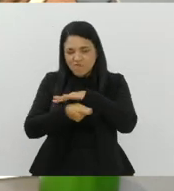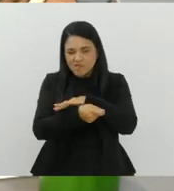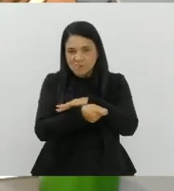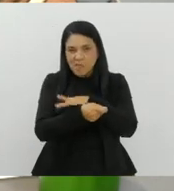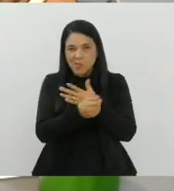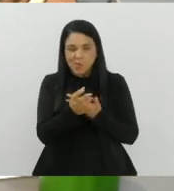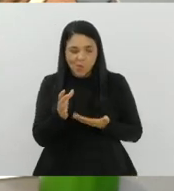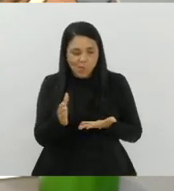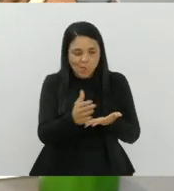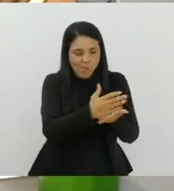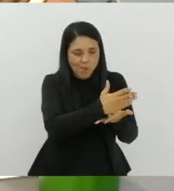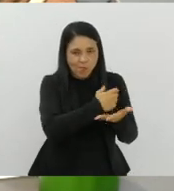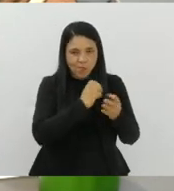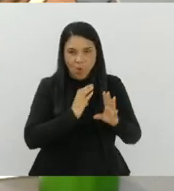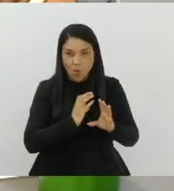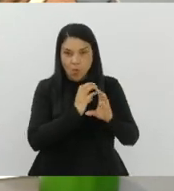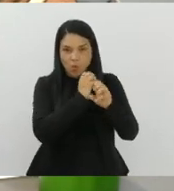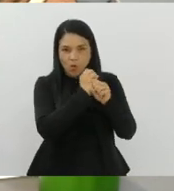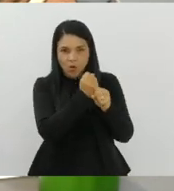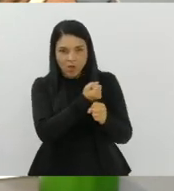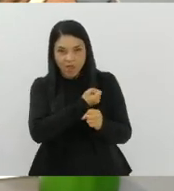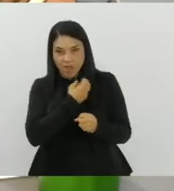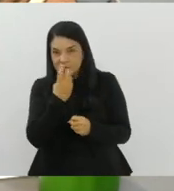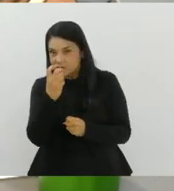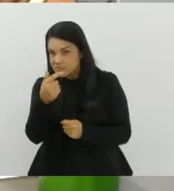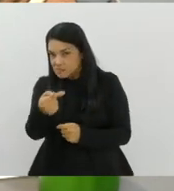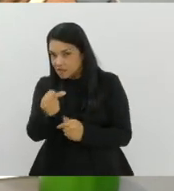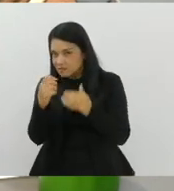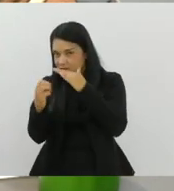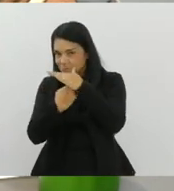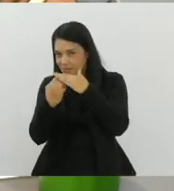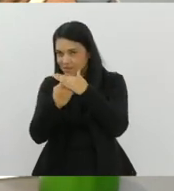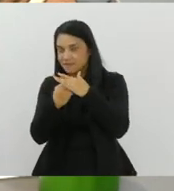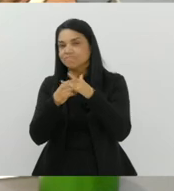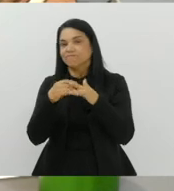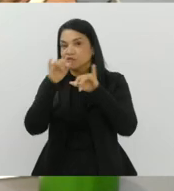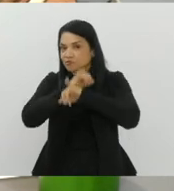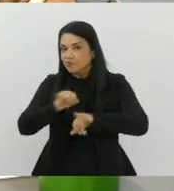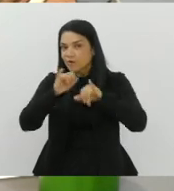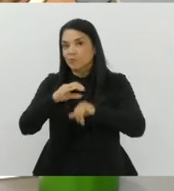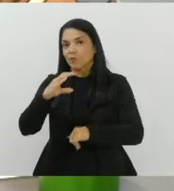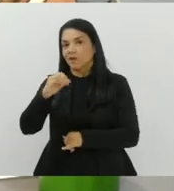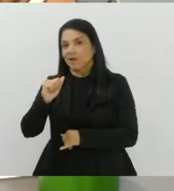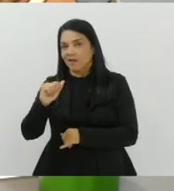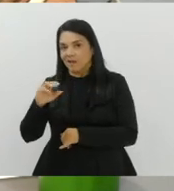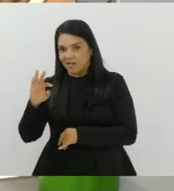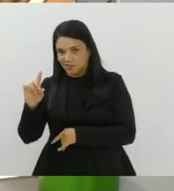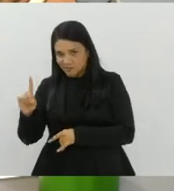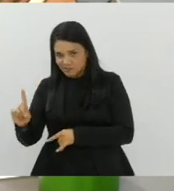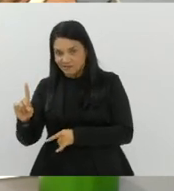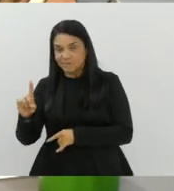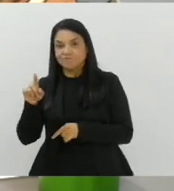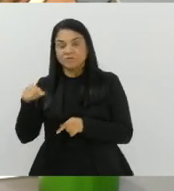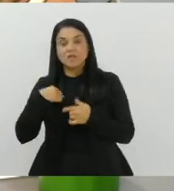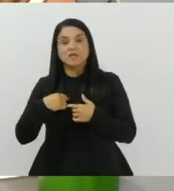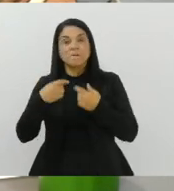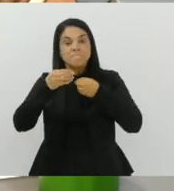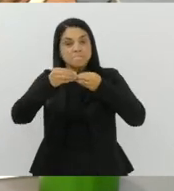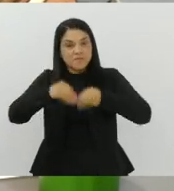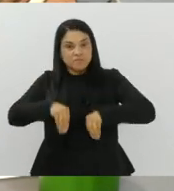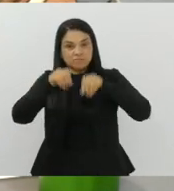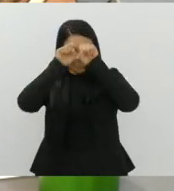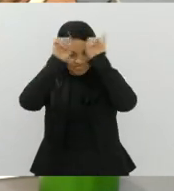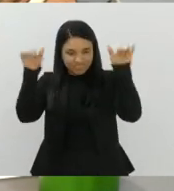empresas, dessas 7 irmãs, isso aí é divulgado até pelo CAD. Então, dizer que tem prejuízo desses autistas é uma